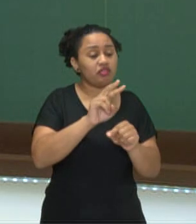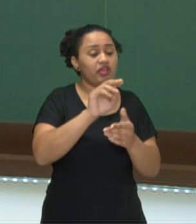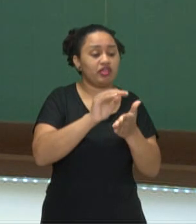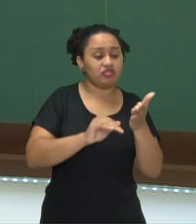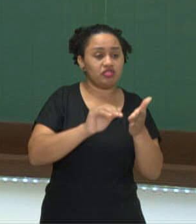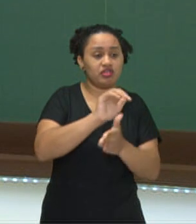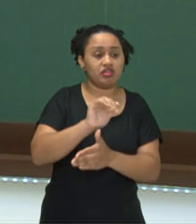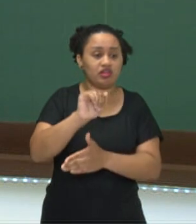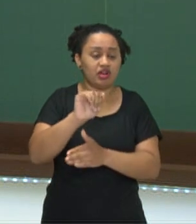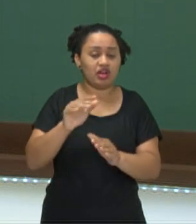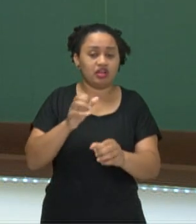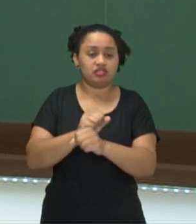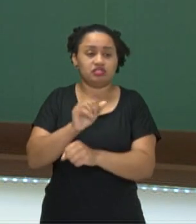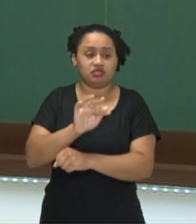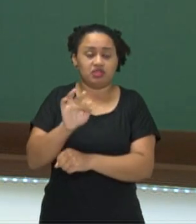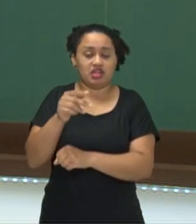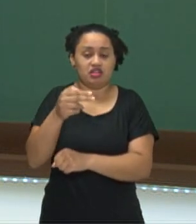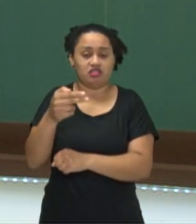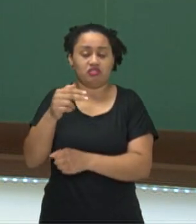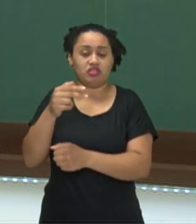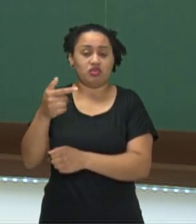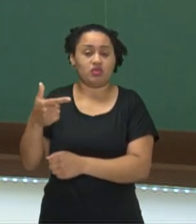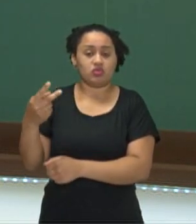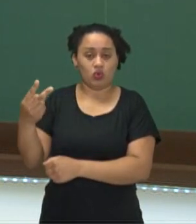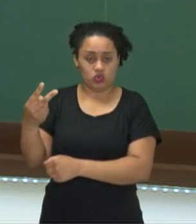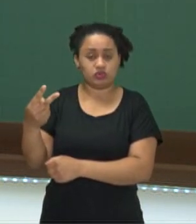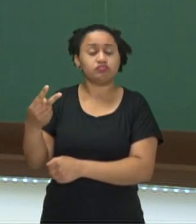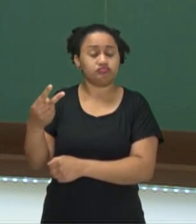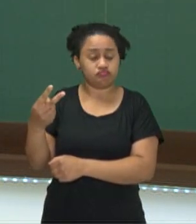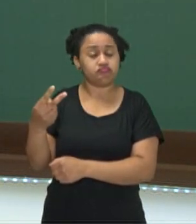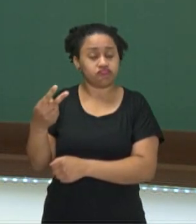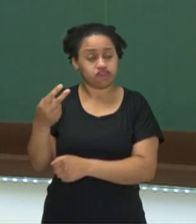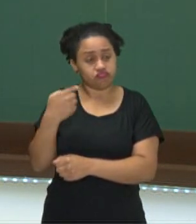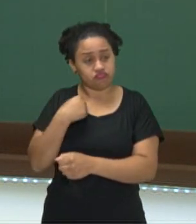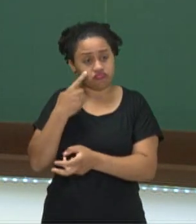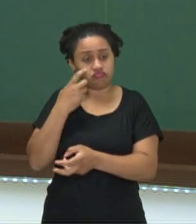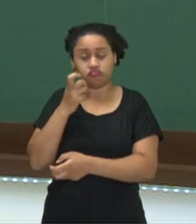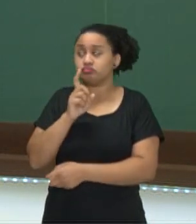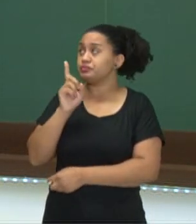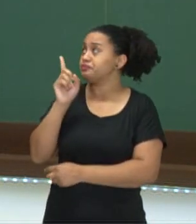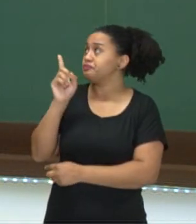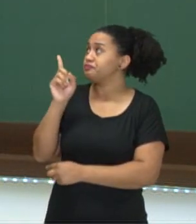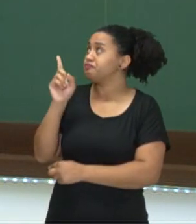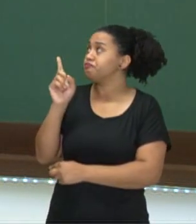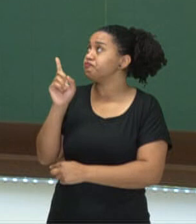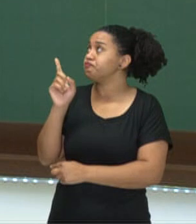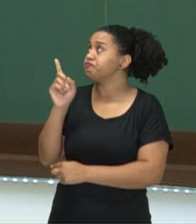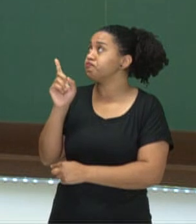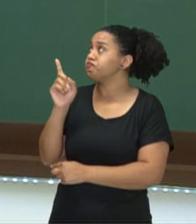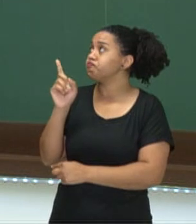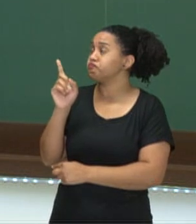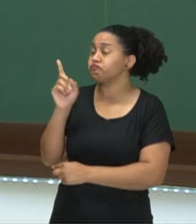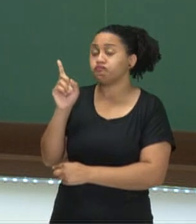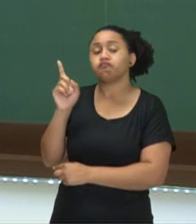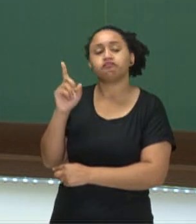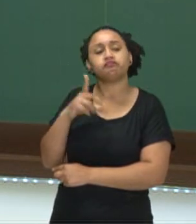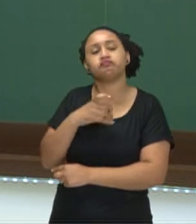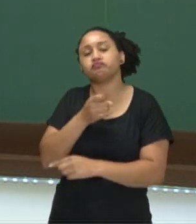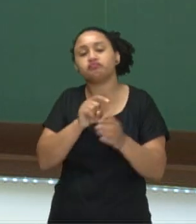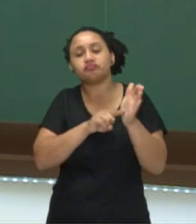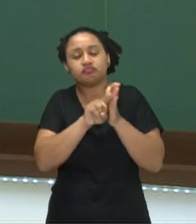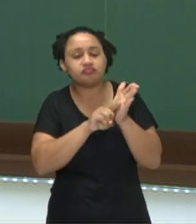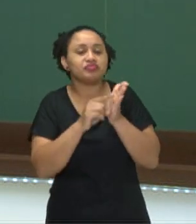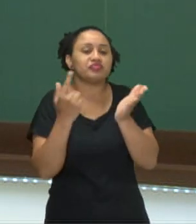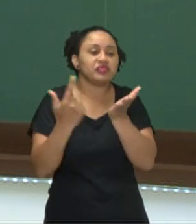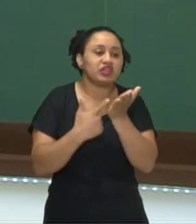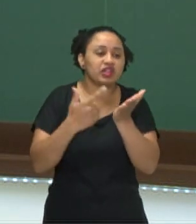o quê? Vértice menos aresta mais face igual a 2. Em alguma pesquisa você pode ver, em algum livro, pode estar